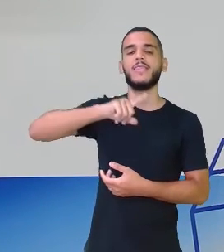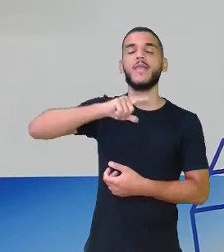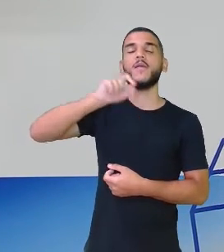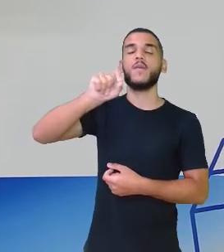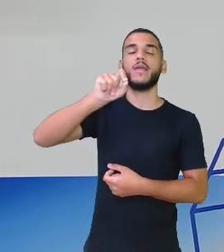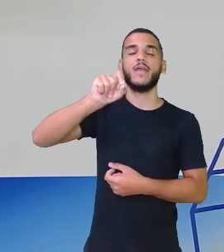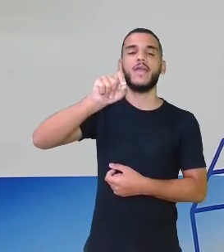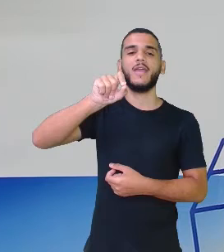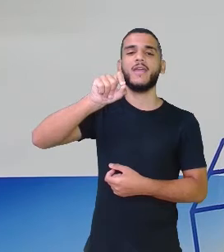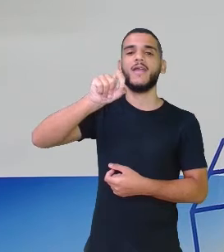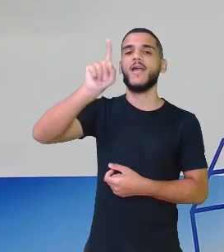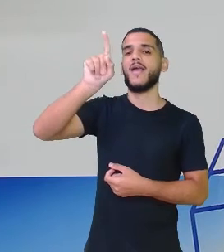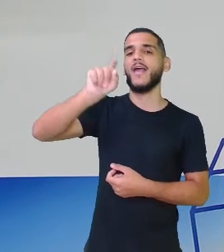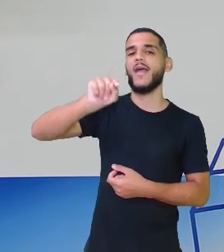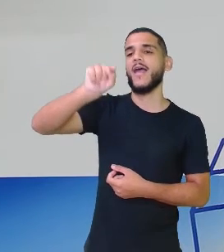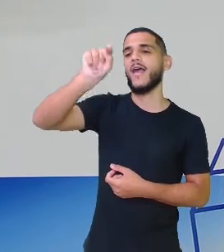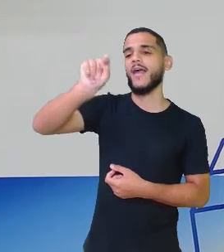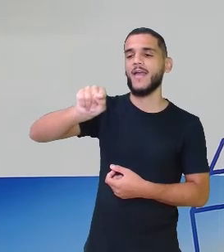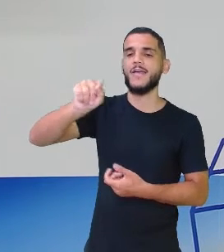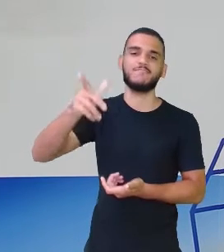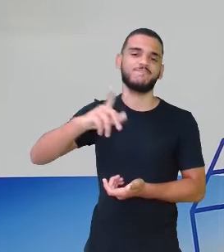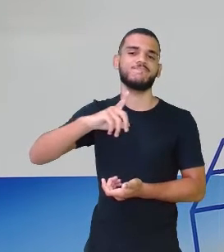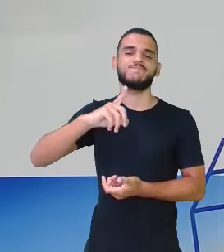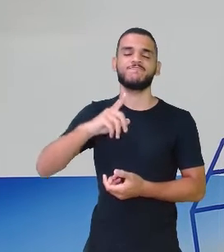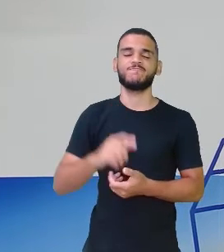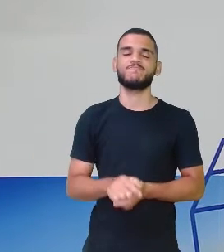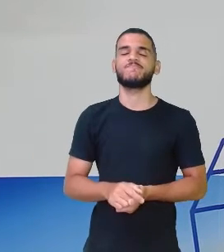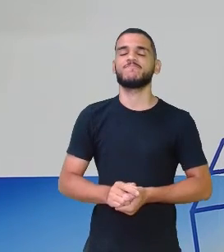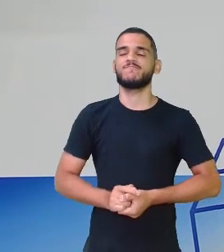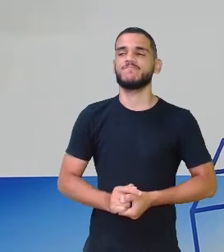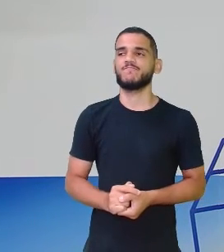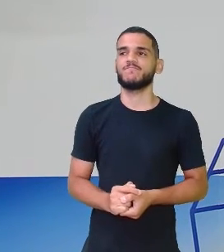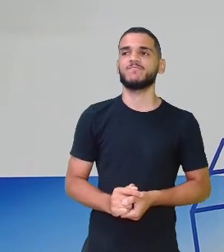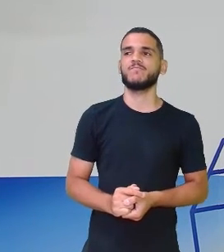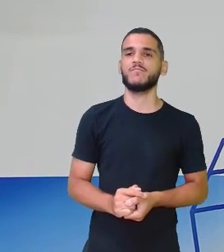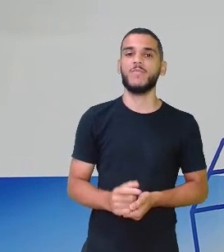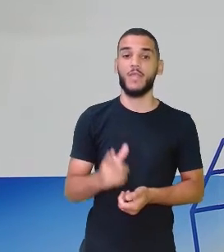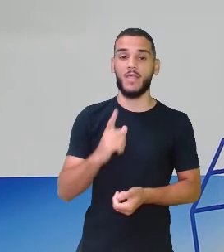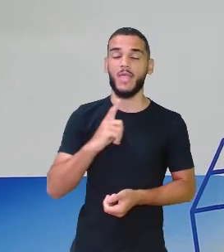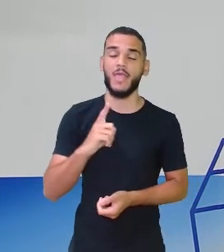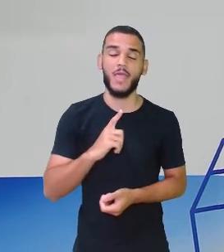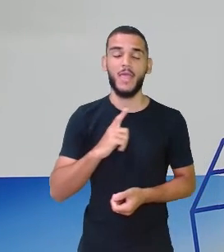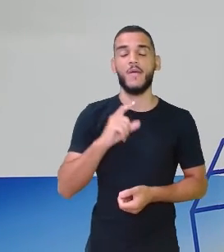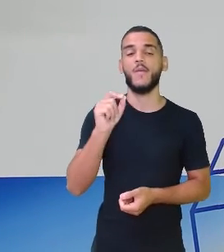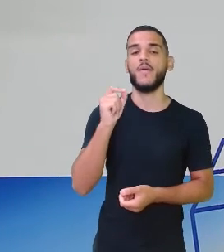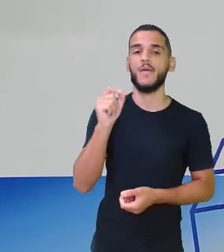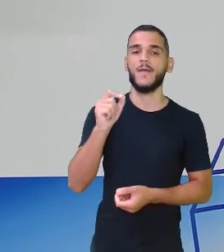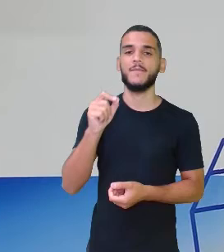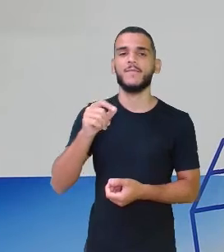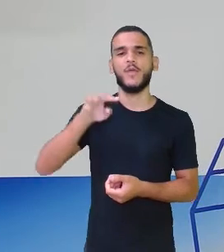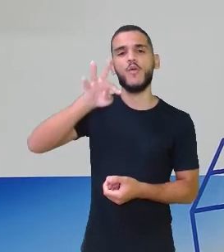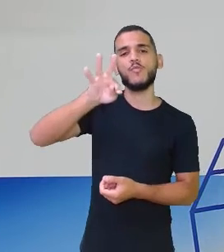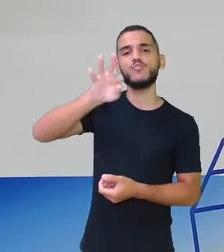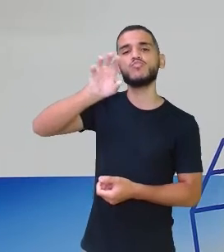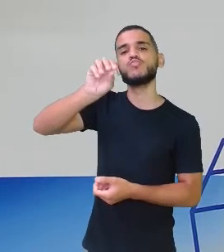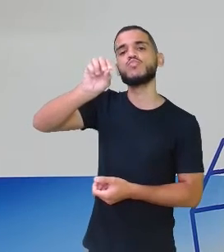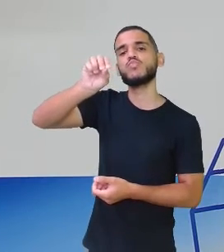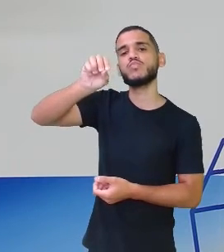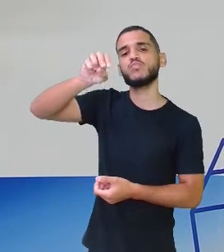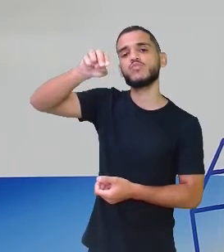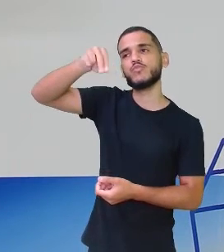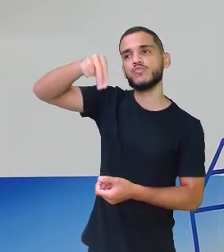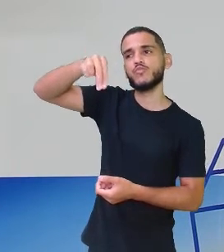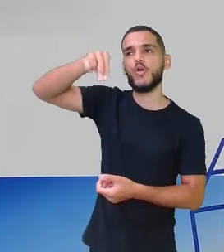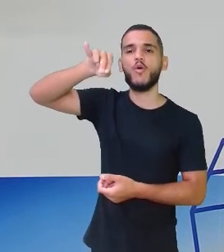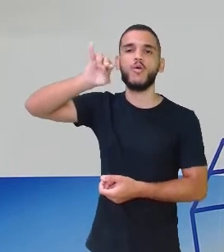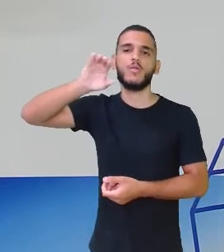digo automaticamente que o to é a